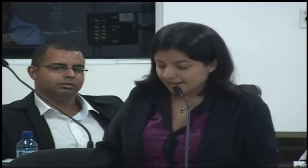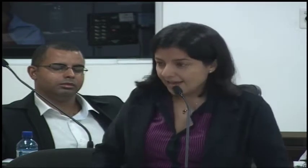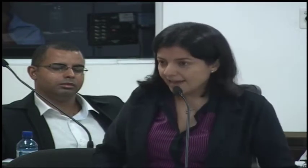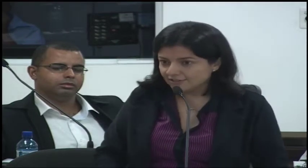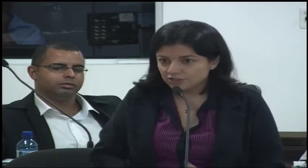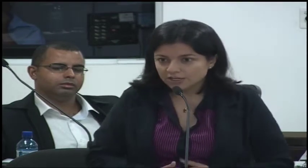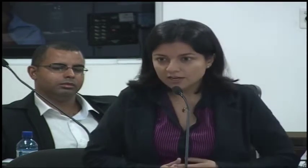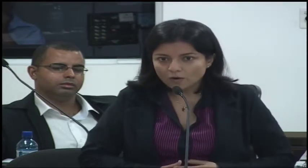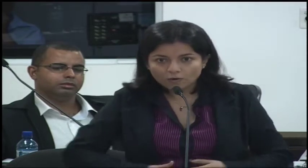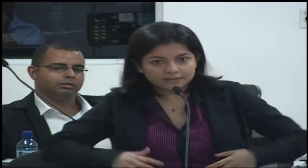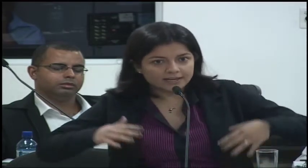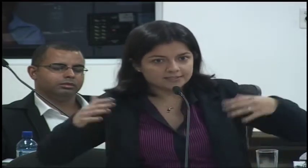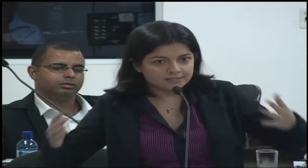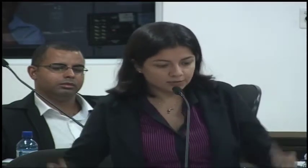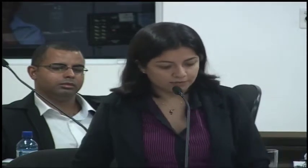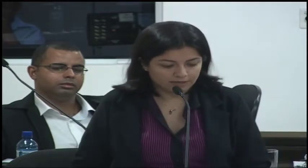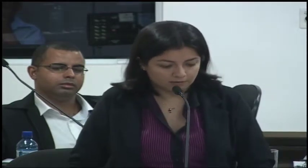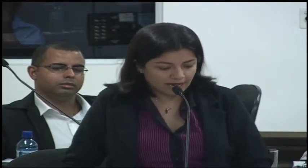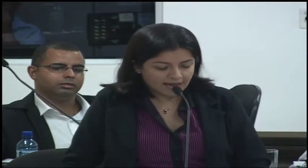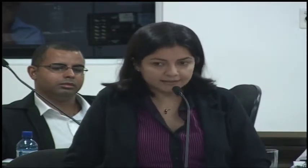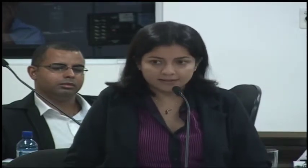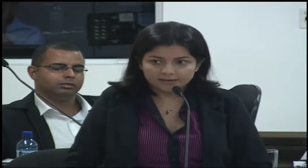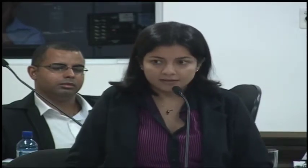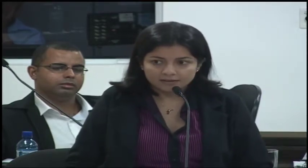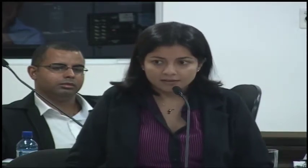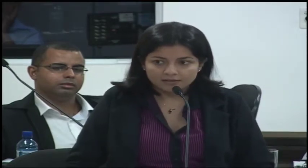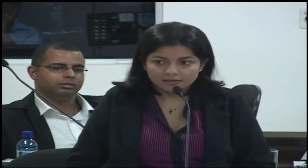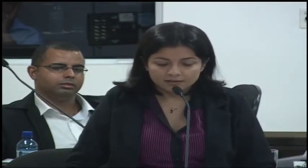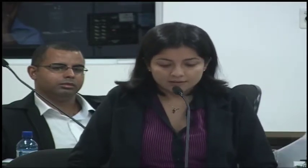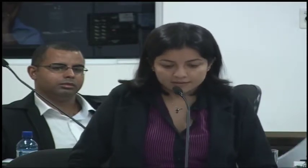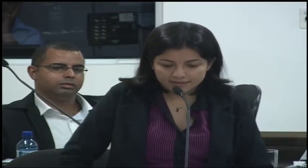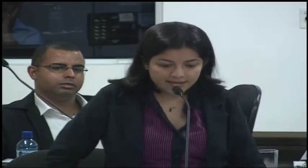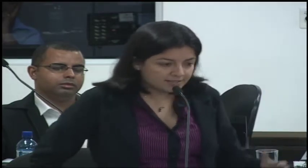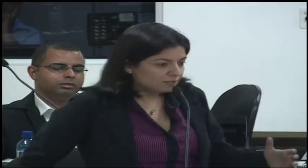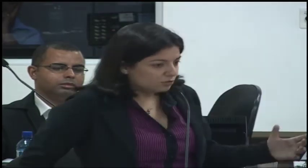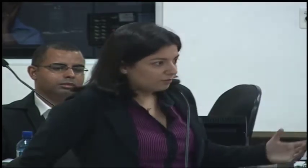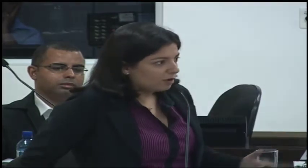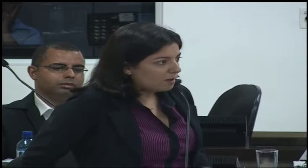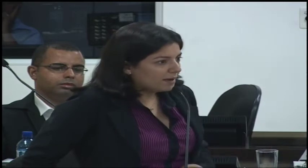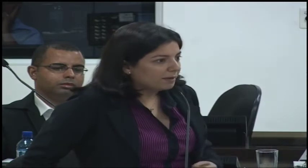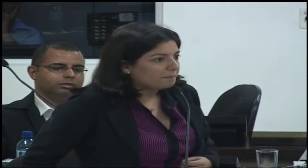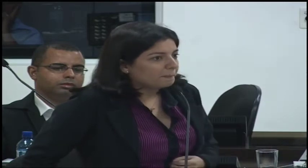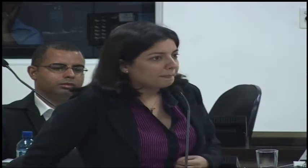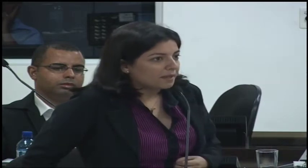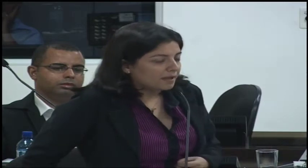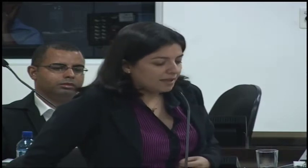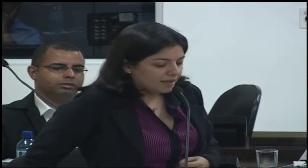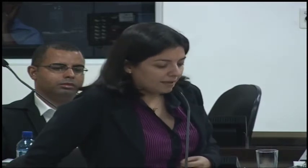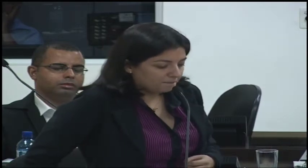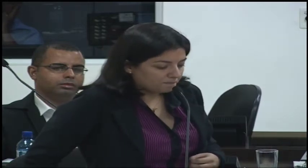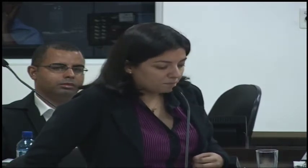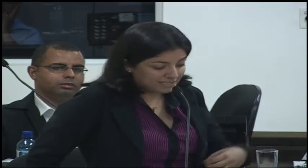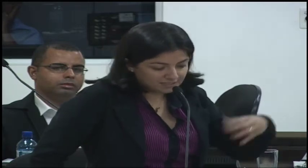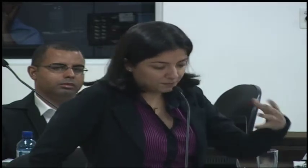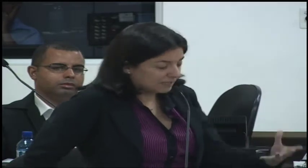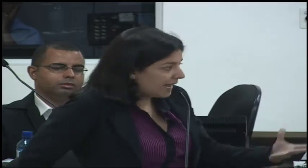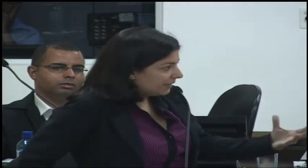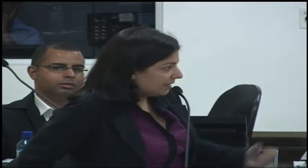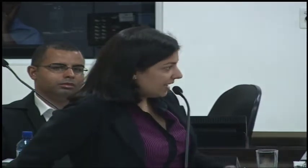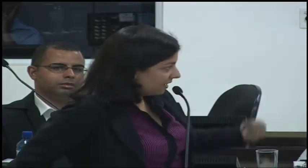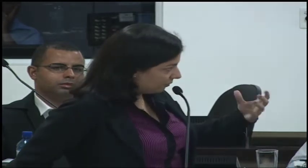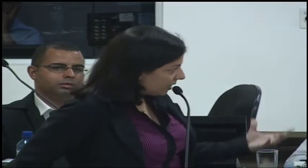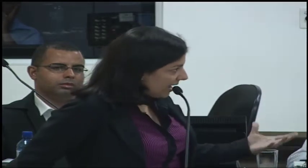na internet ou que tenha sido veiculada tenha sido de forma precipitada